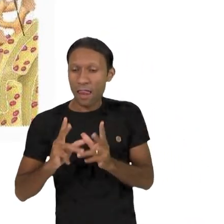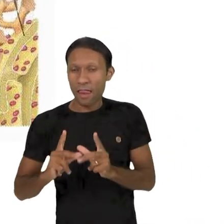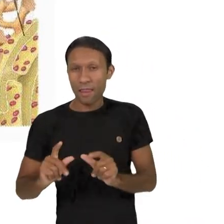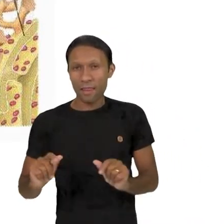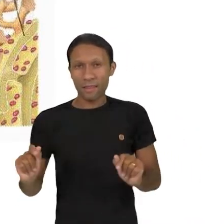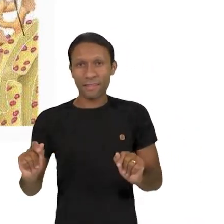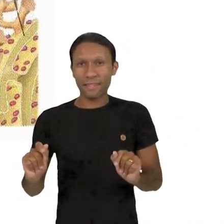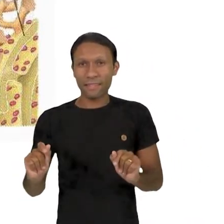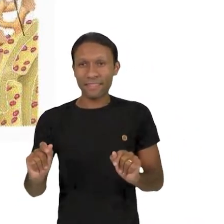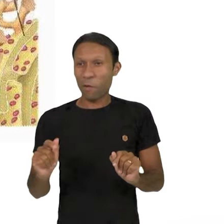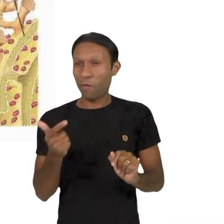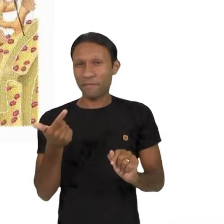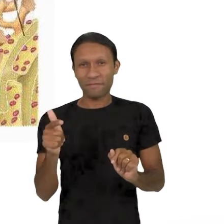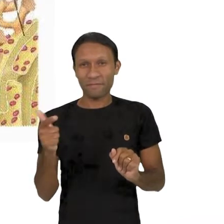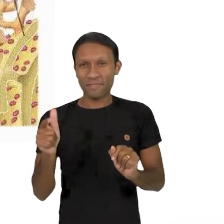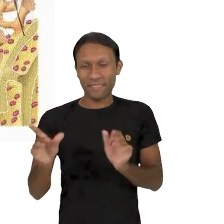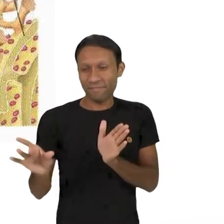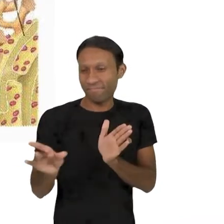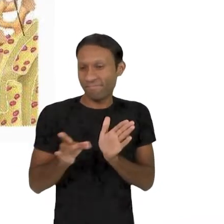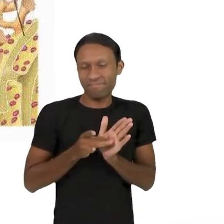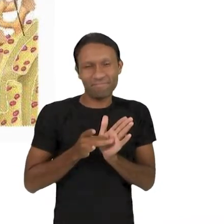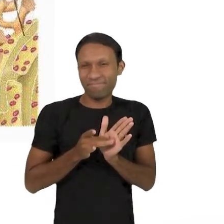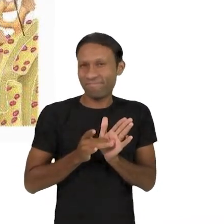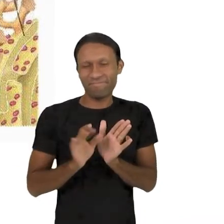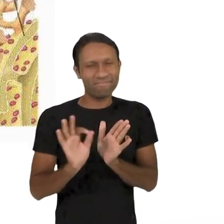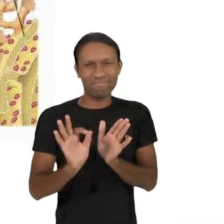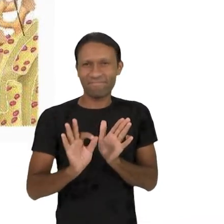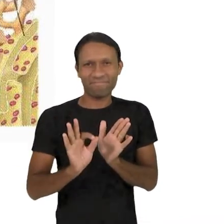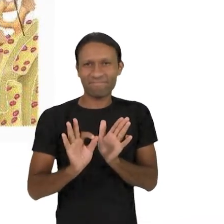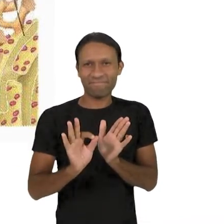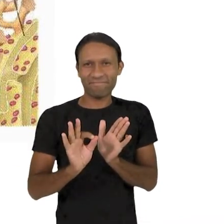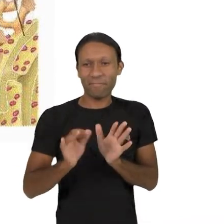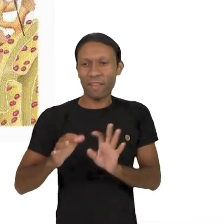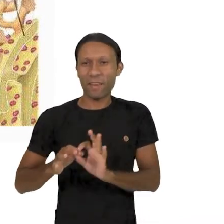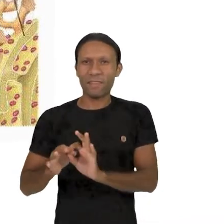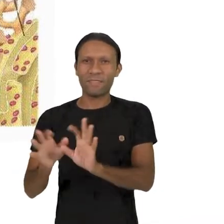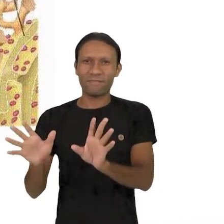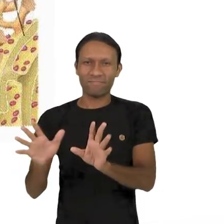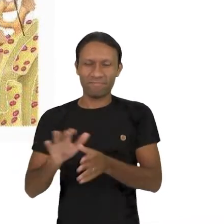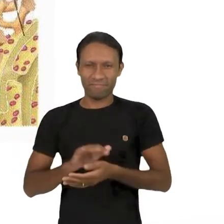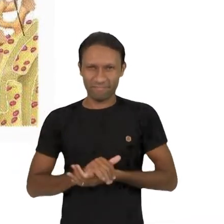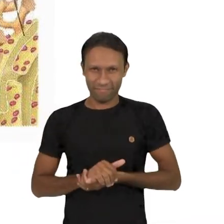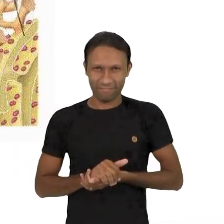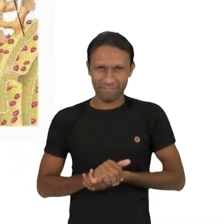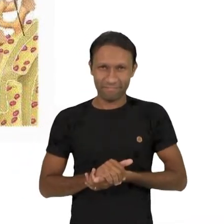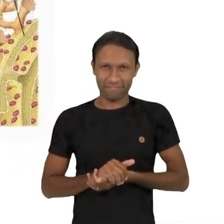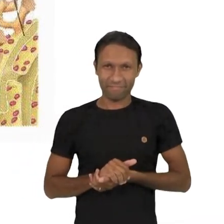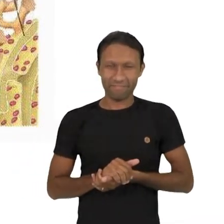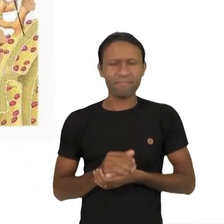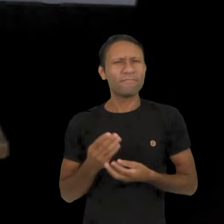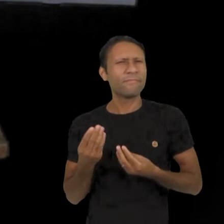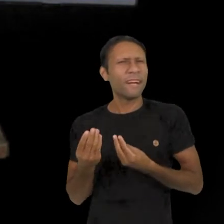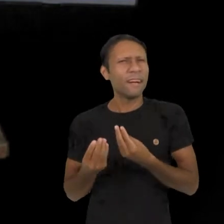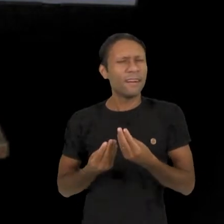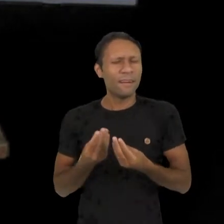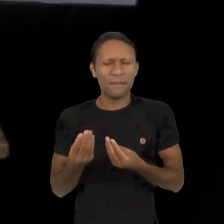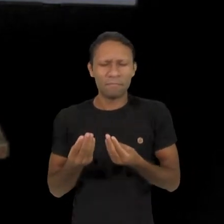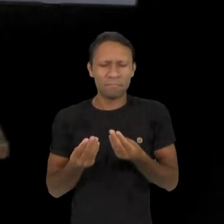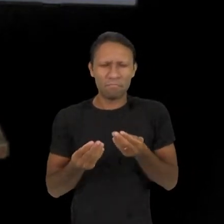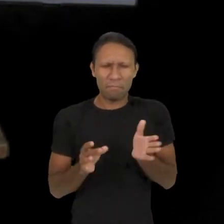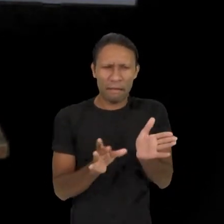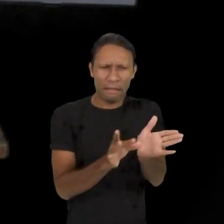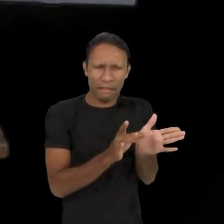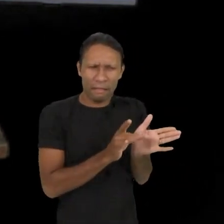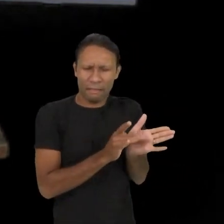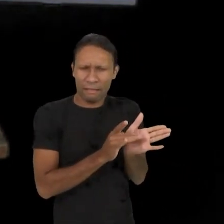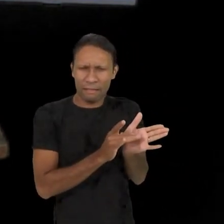ter vinculado a ele a ribossomos, tá? E como